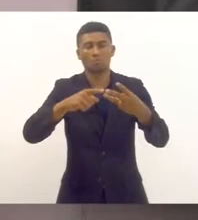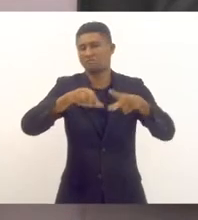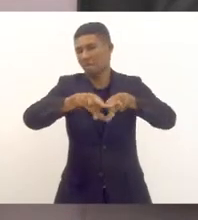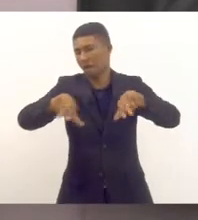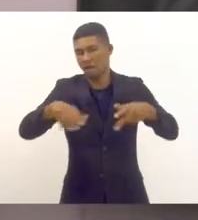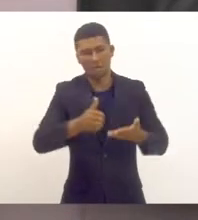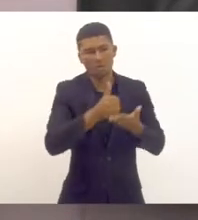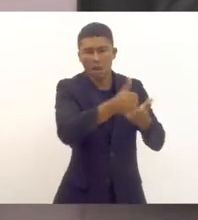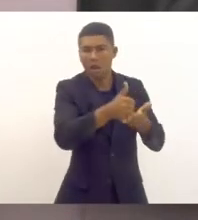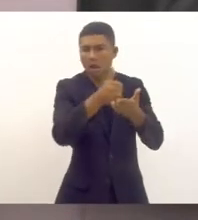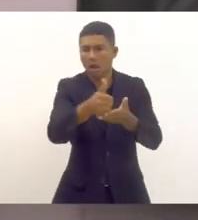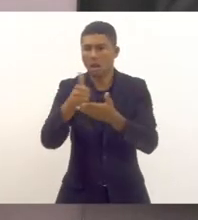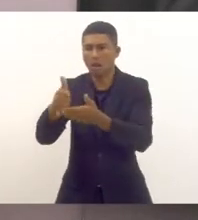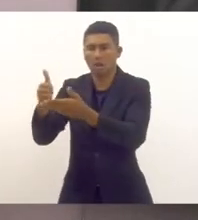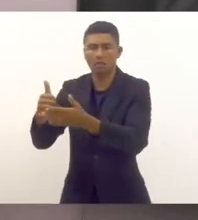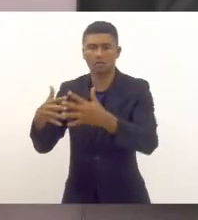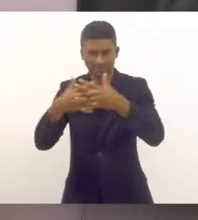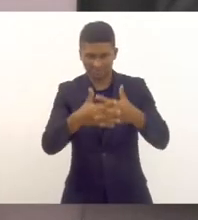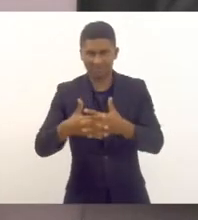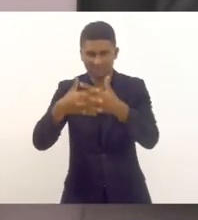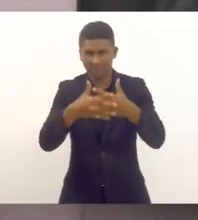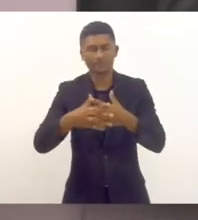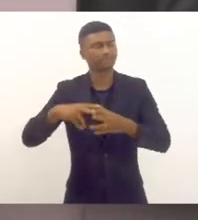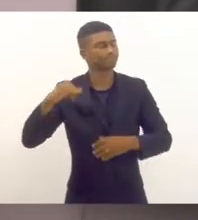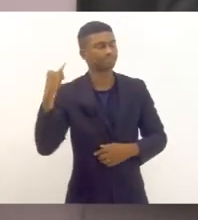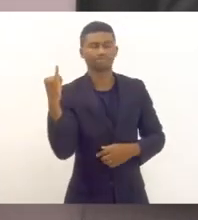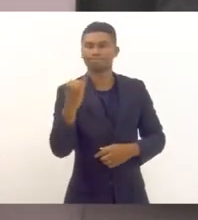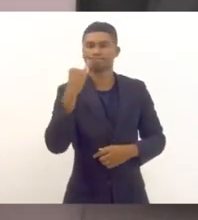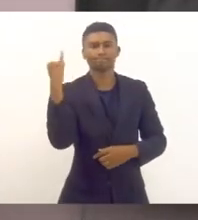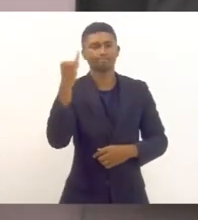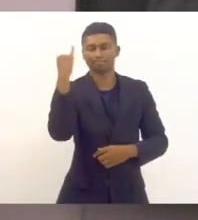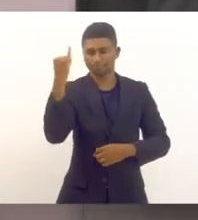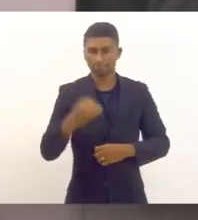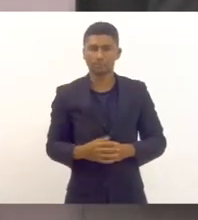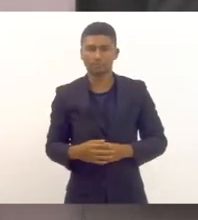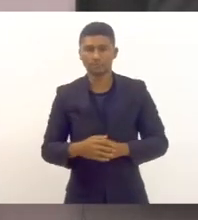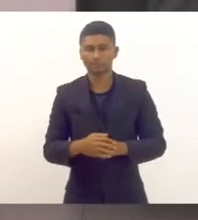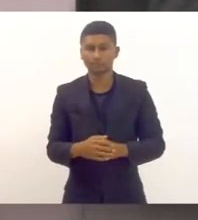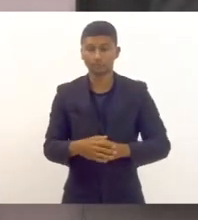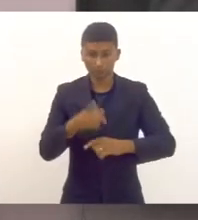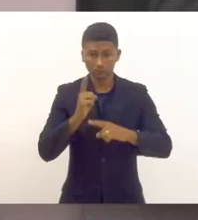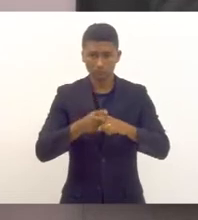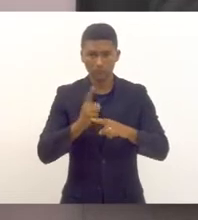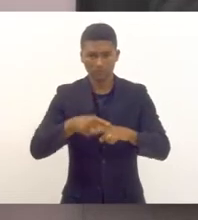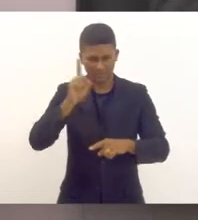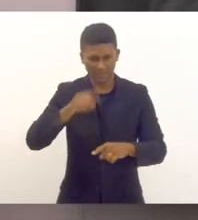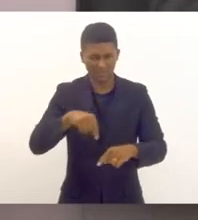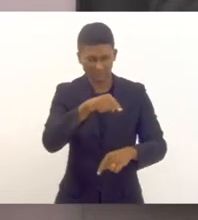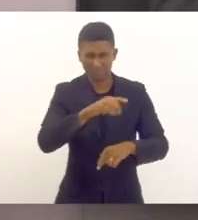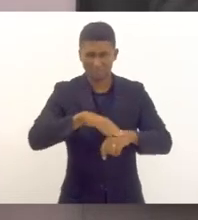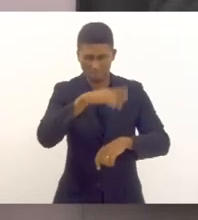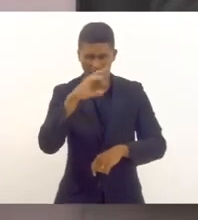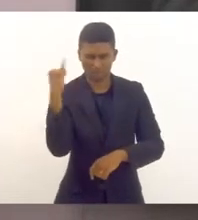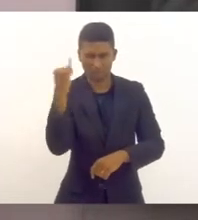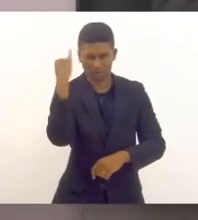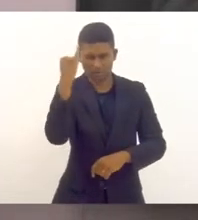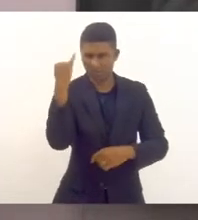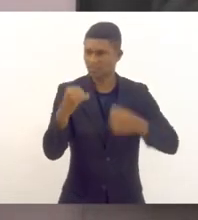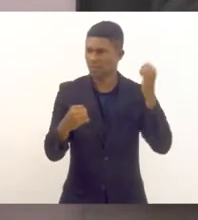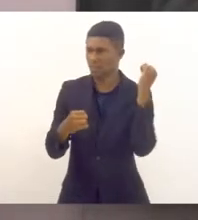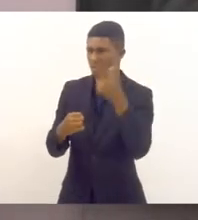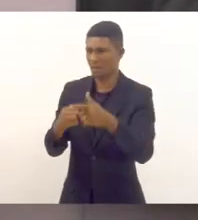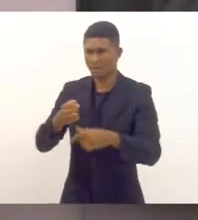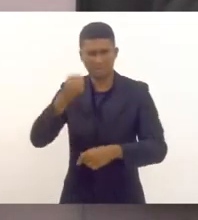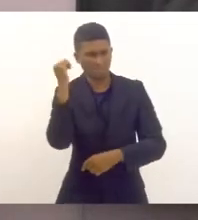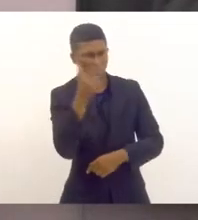E ele é fundamental, deputado, que ele é o modal, ele não é mais importante que os outros, mas a sua operação é a que faz